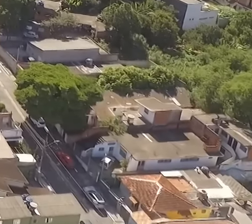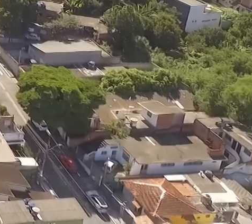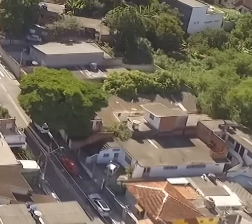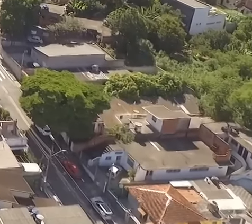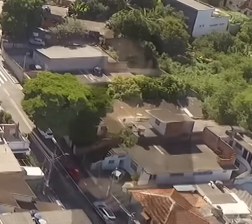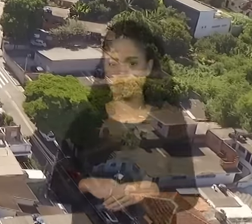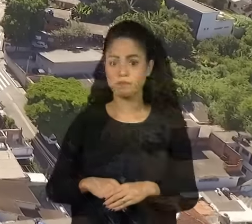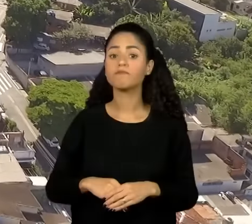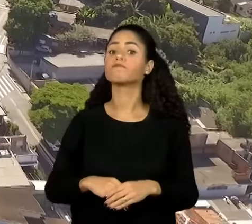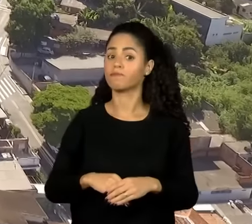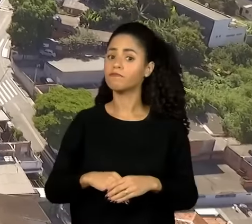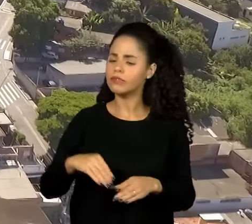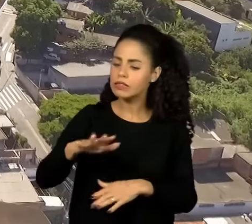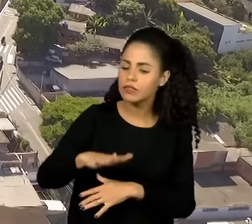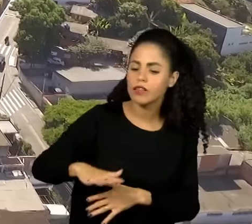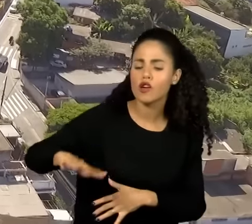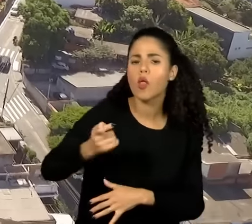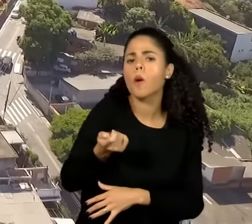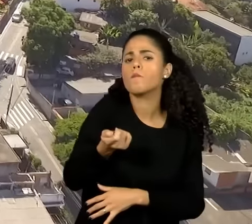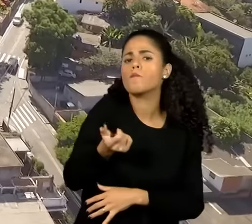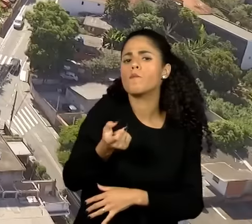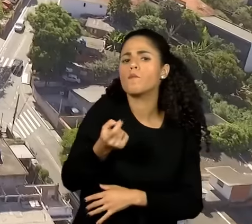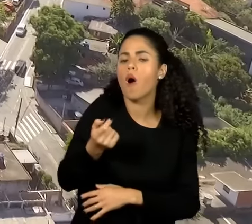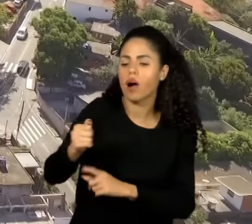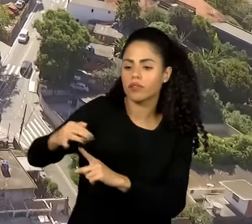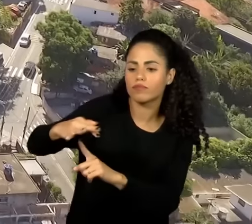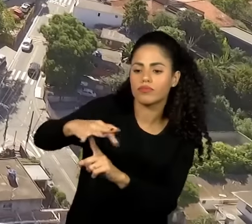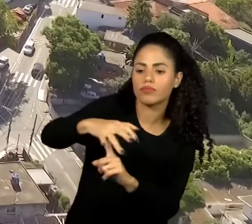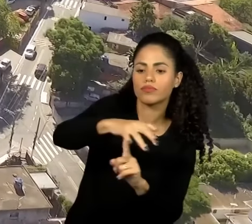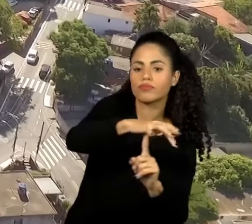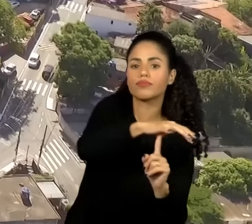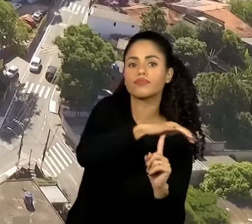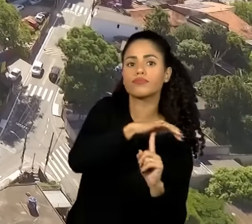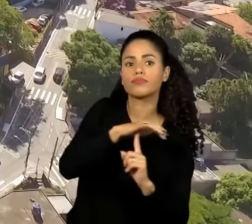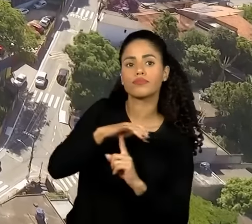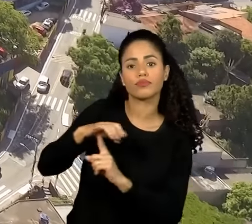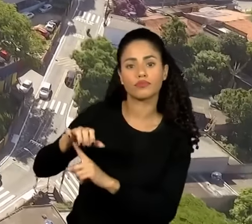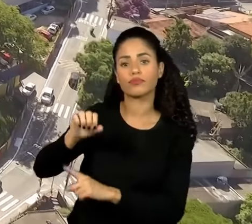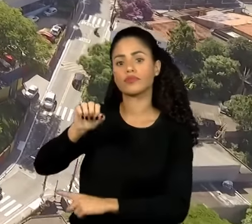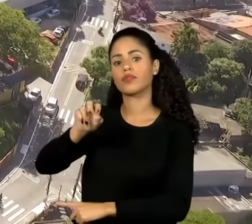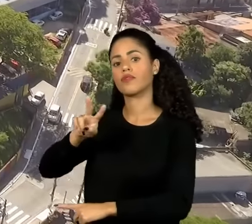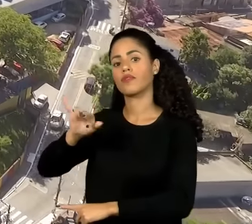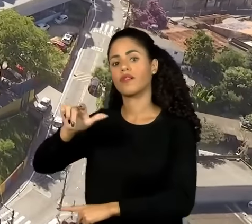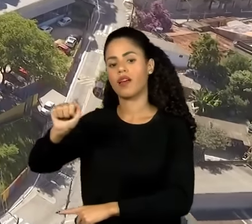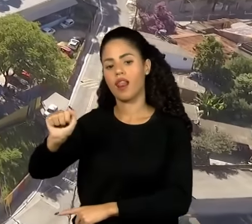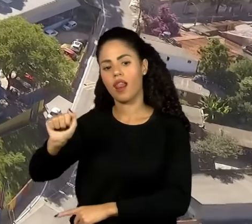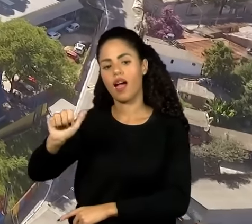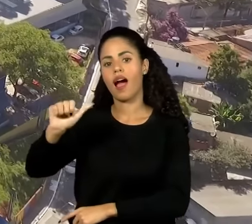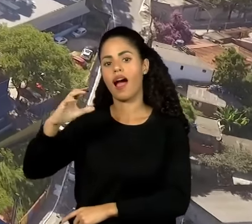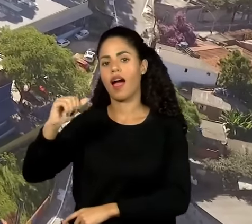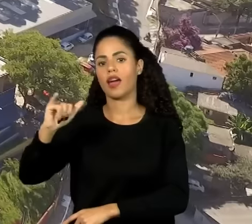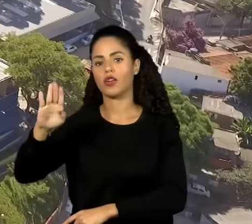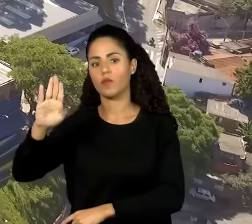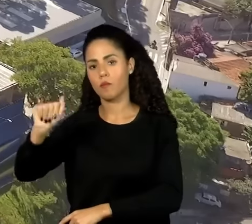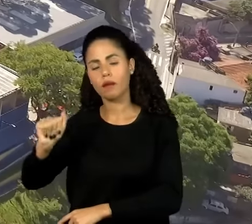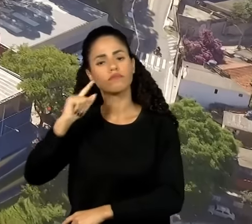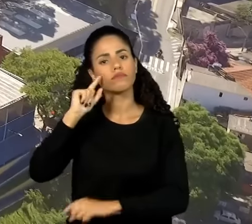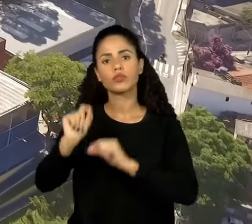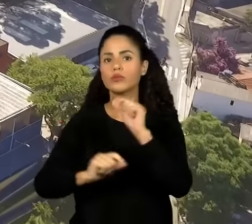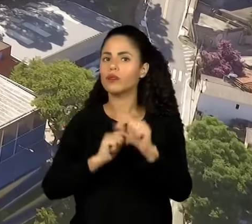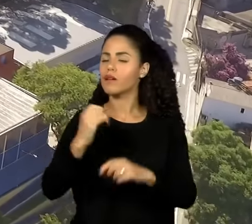Na região com poucas praças, na parte do bairro conhecida como Vila Caiuba, este terreno com árvores é